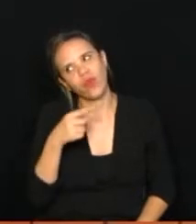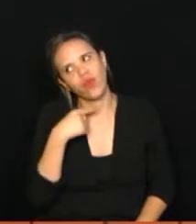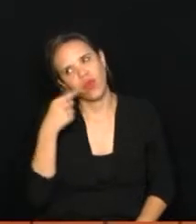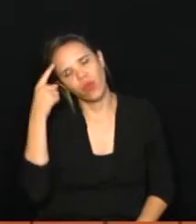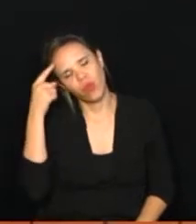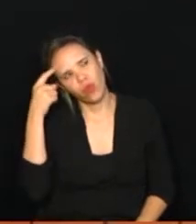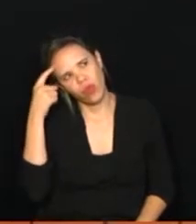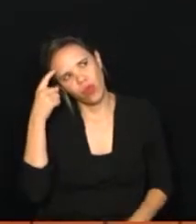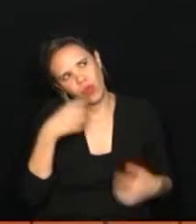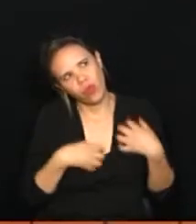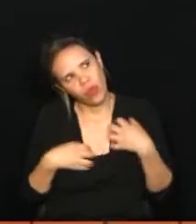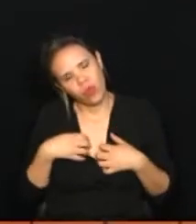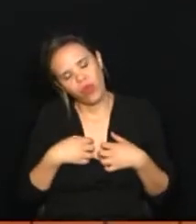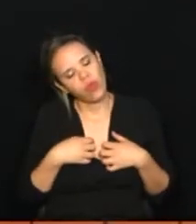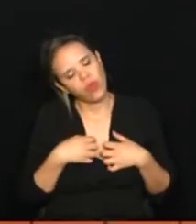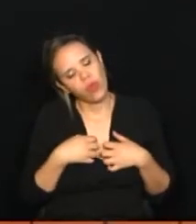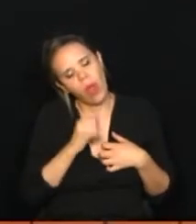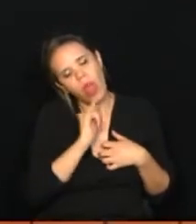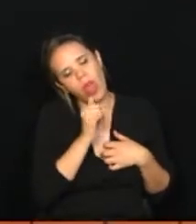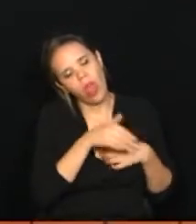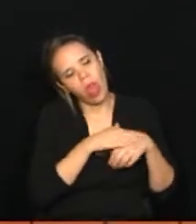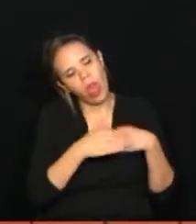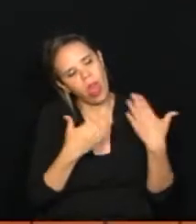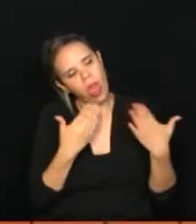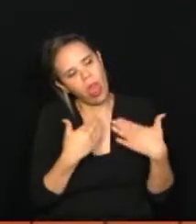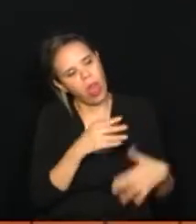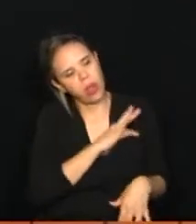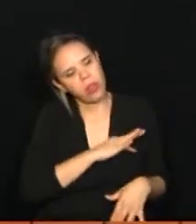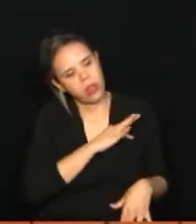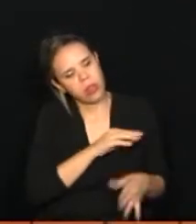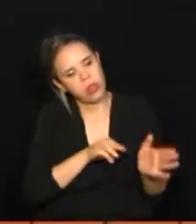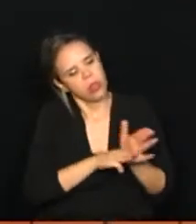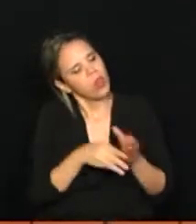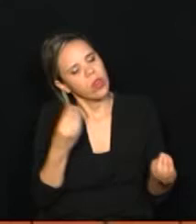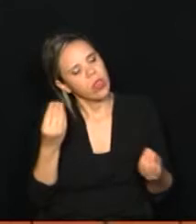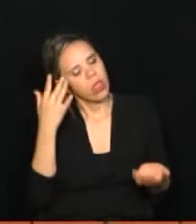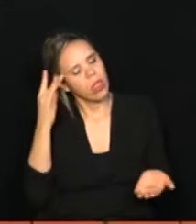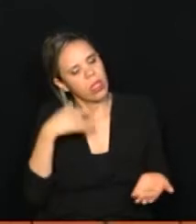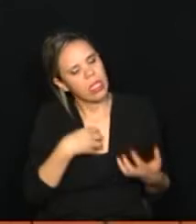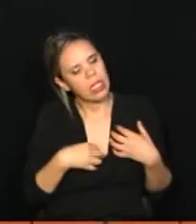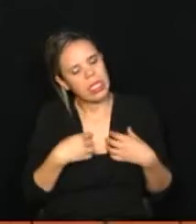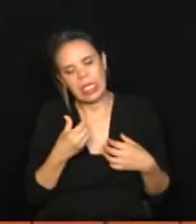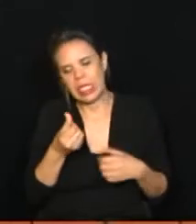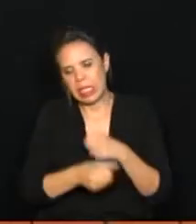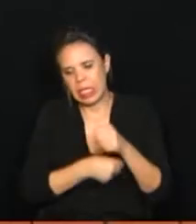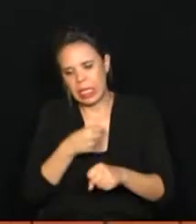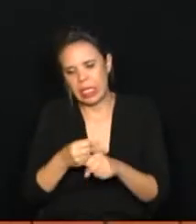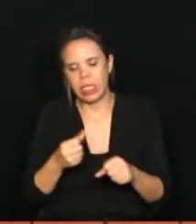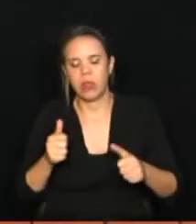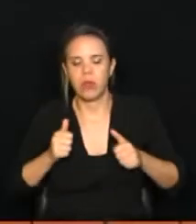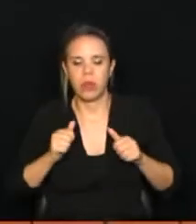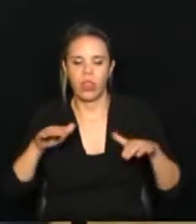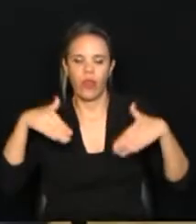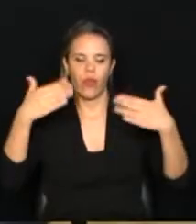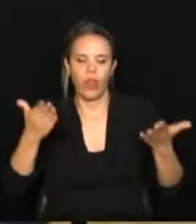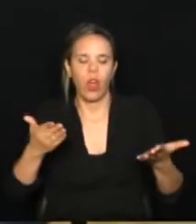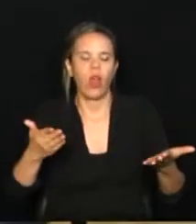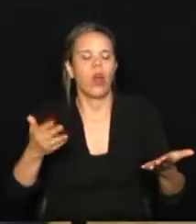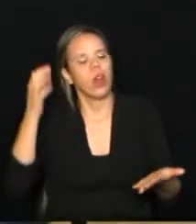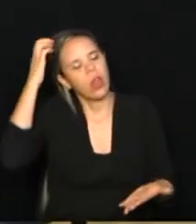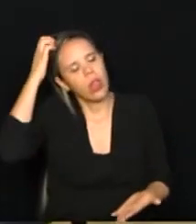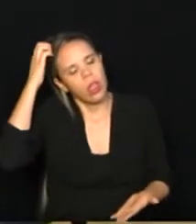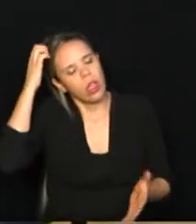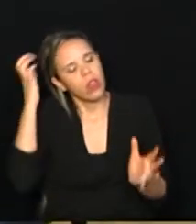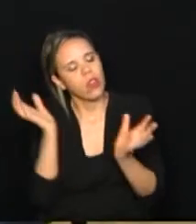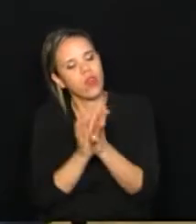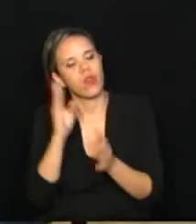você questionava os treinadores, você questionava métodos. Como é que foram esses 6 anos da atleta Tássia fora